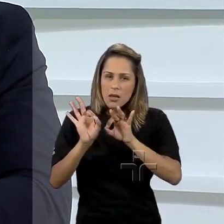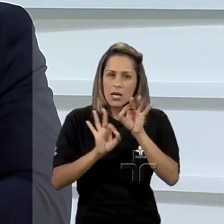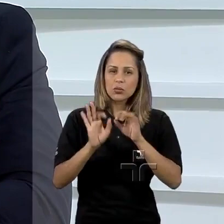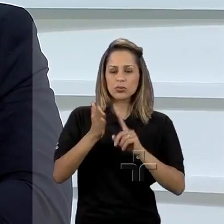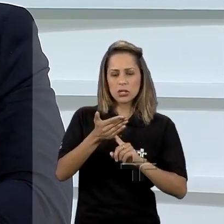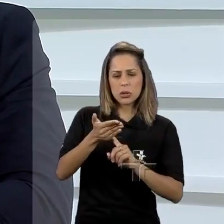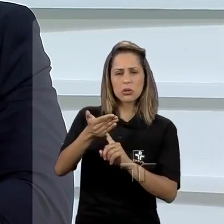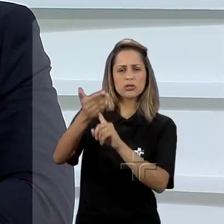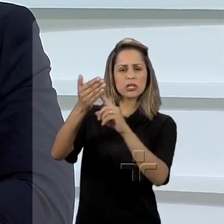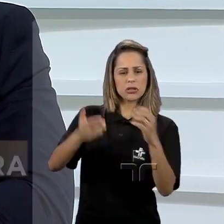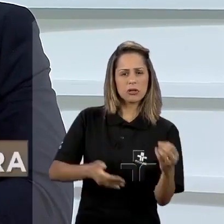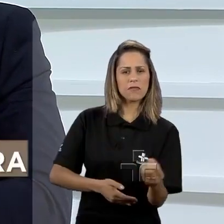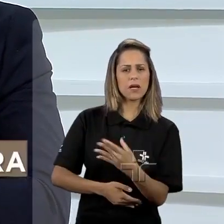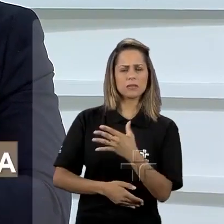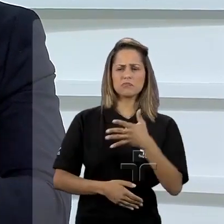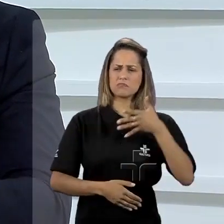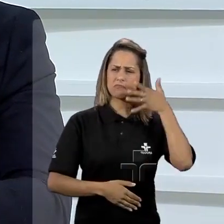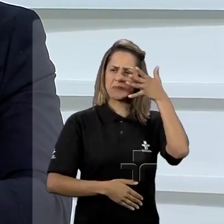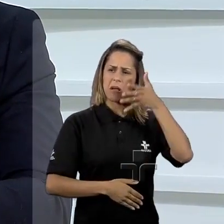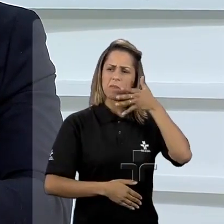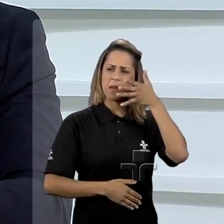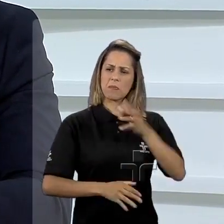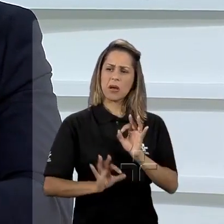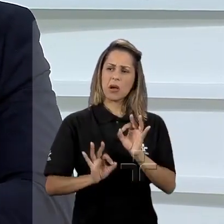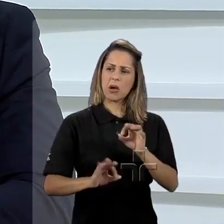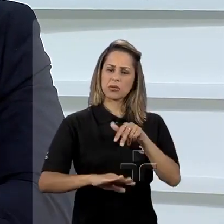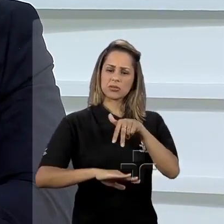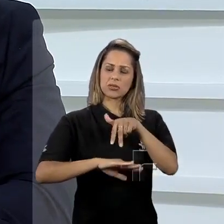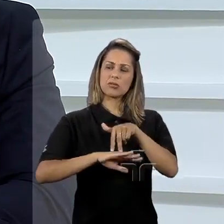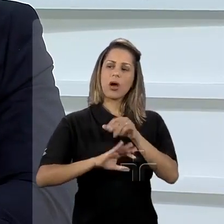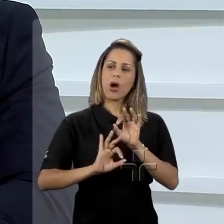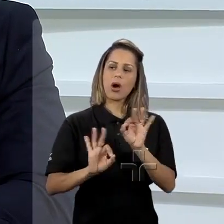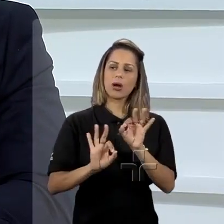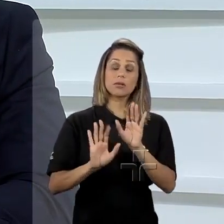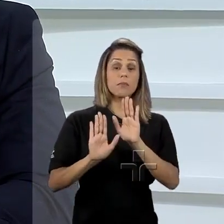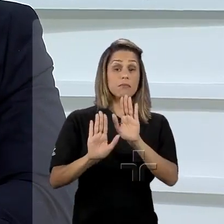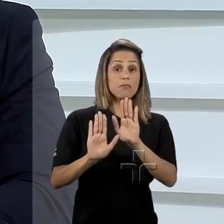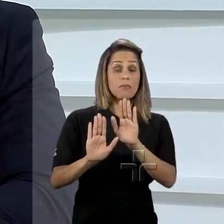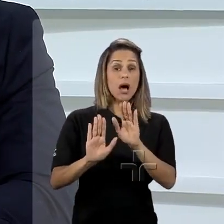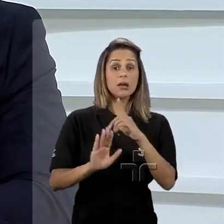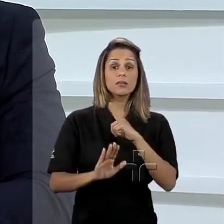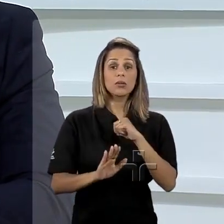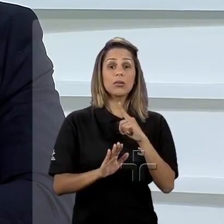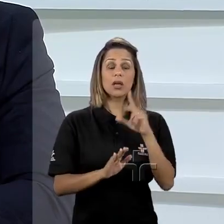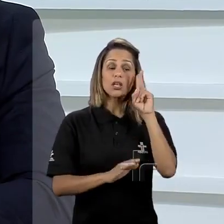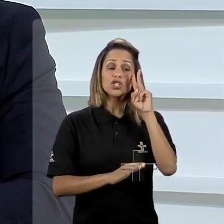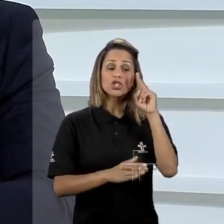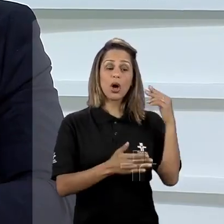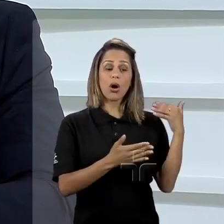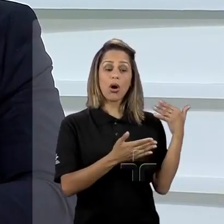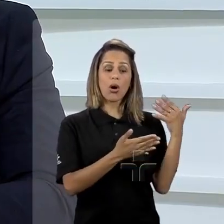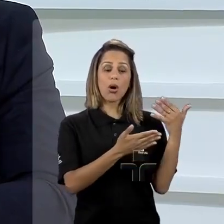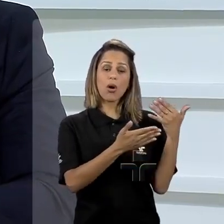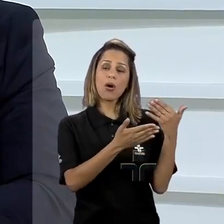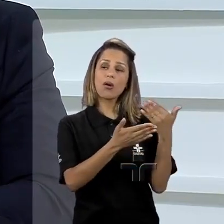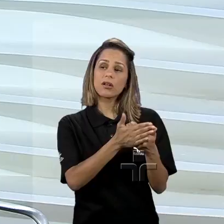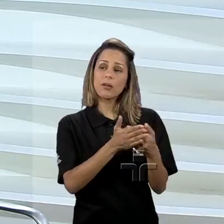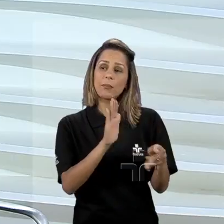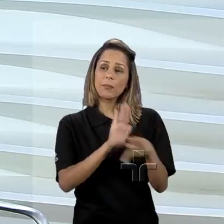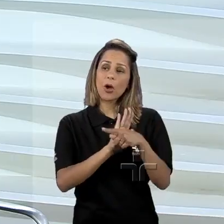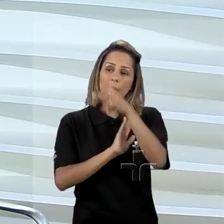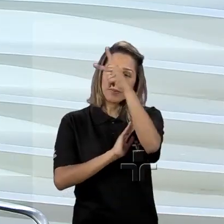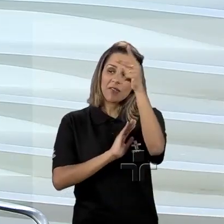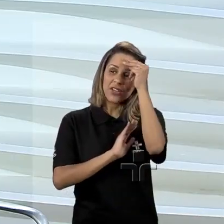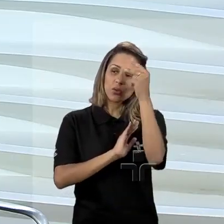um discurso muito bom, mas a gente não vê, vamos dizer, o legado do senhor como prefeito de São Paulo. A cidade tem vários problemas de zeladoria,